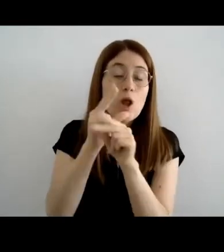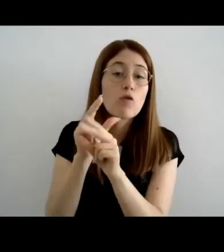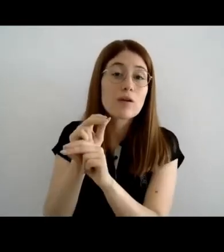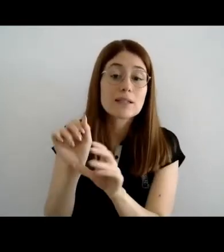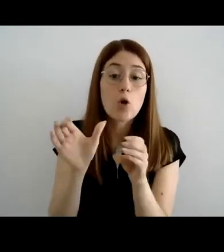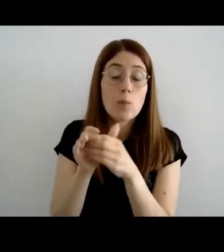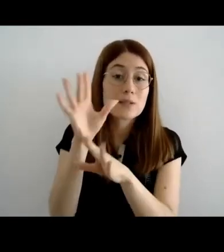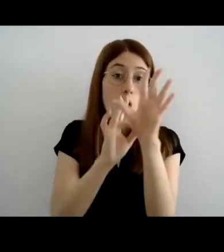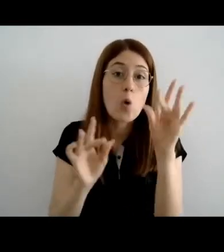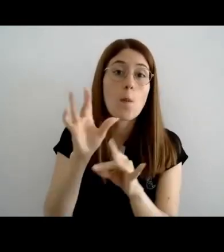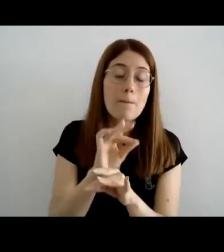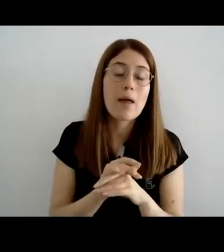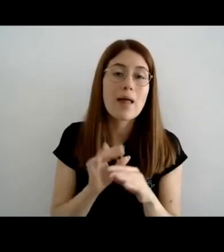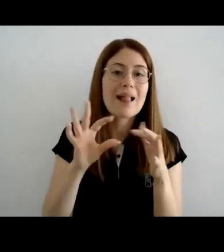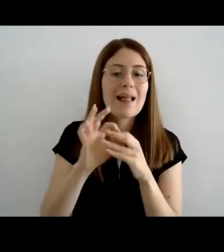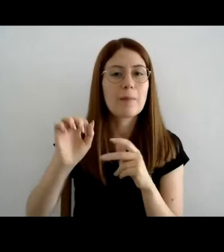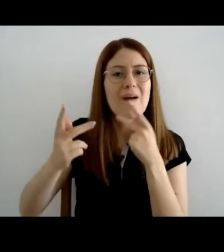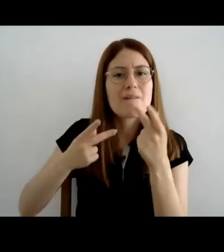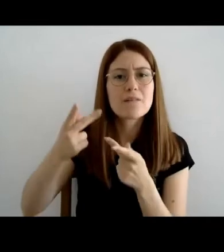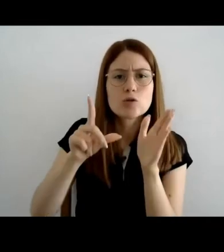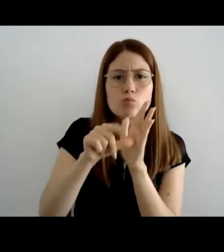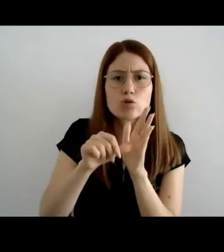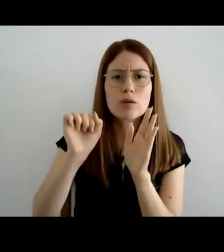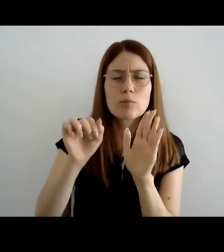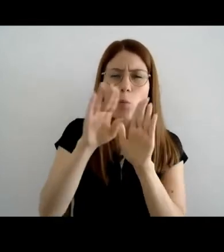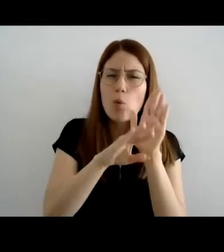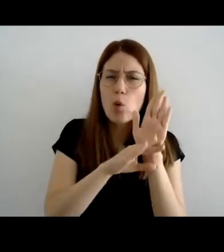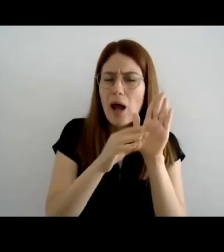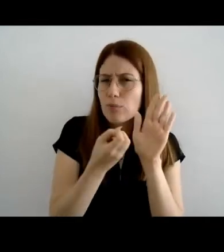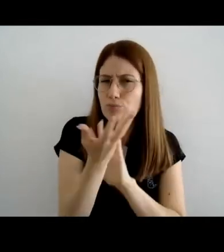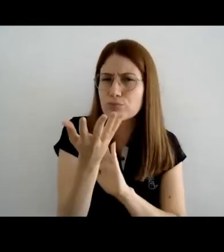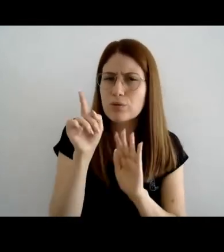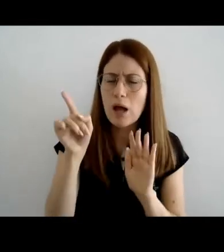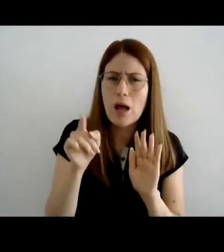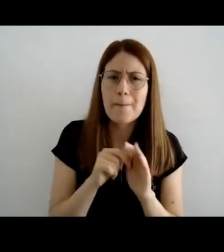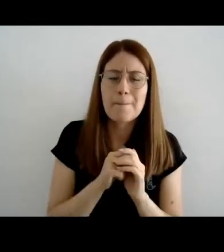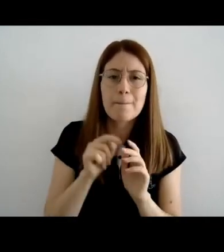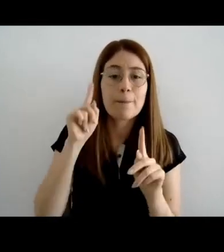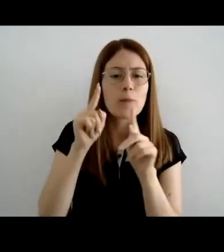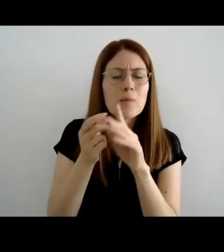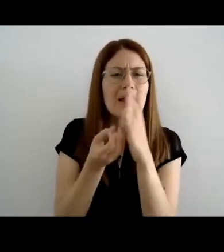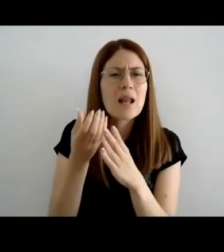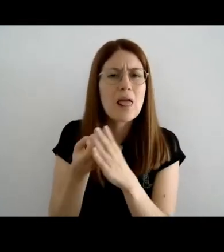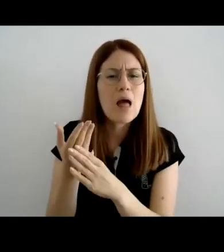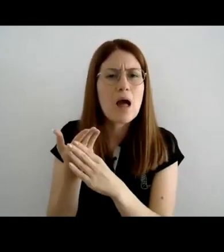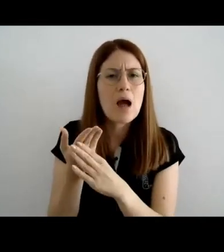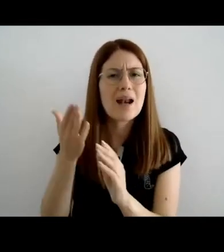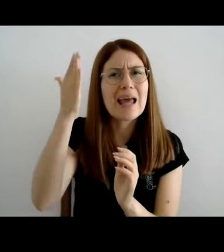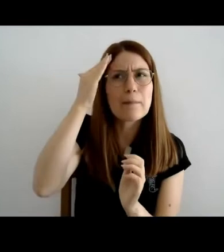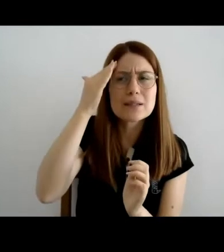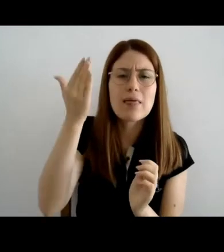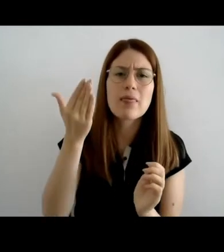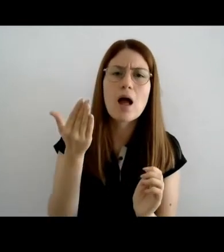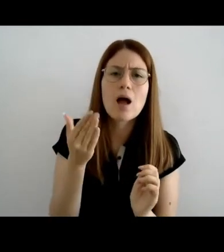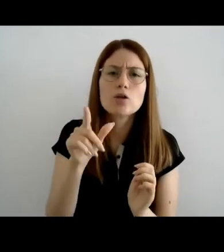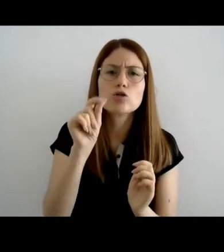Europeia, relativamente à avaliação de projetos do Programa Horizonte 2020, portanto ligado à criação de capacidades